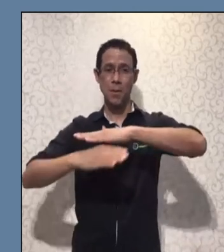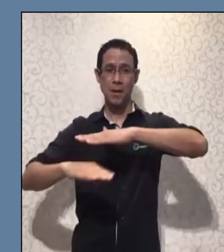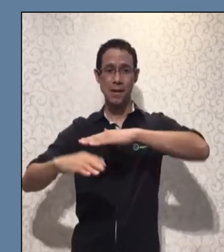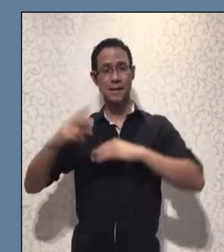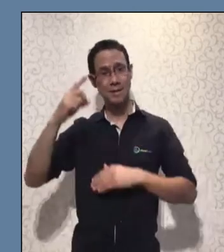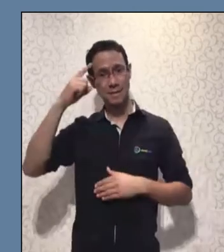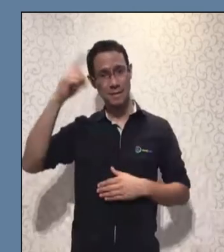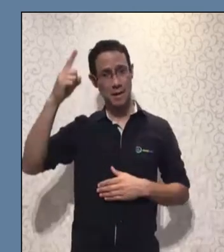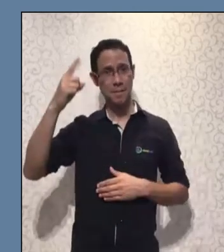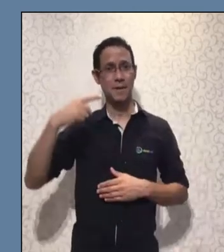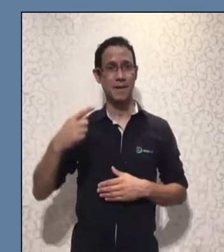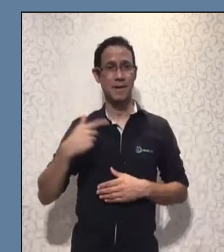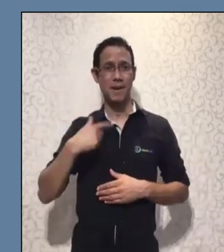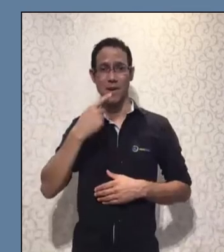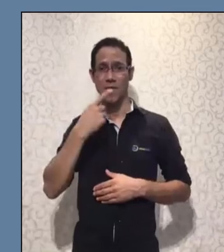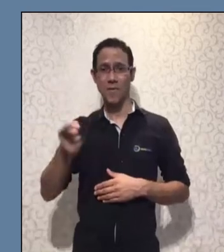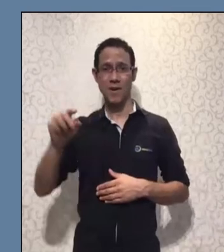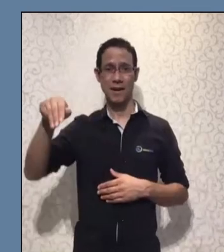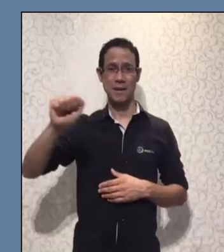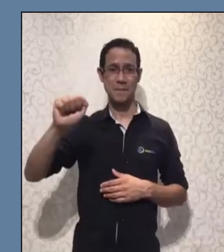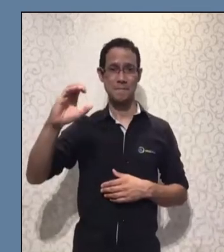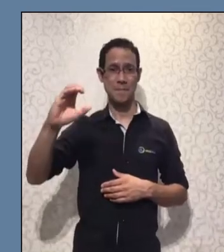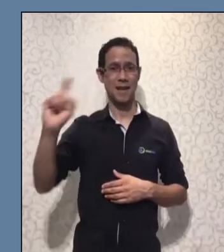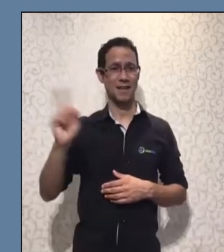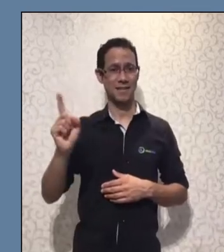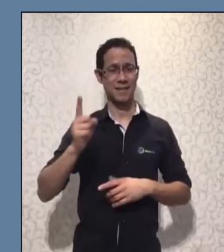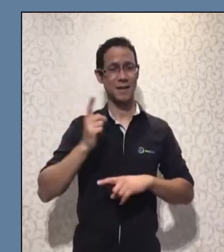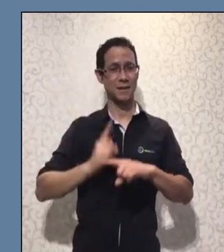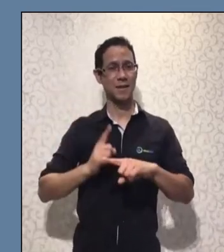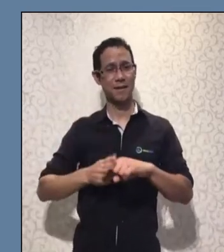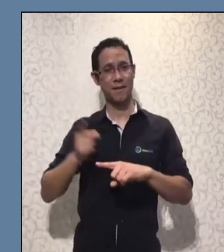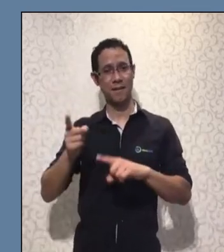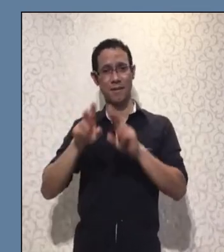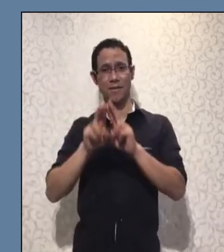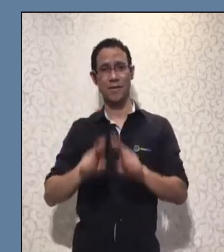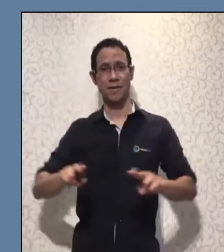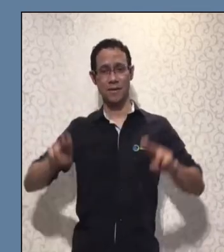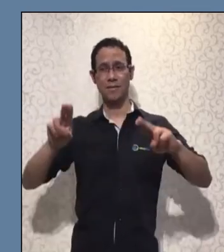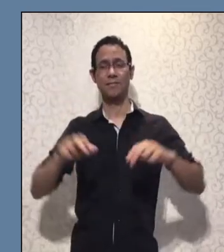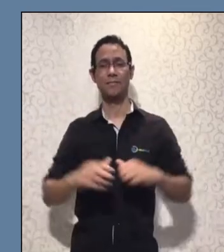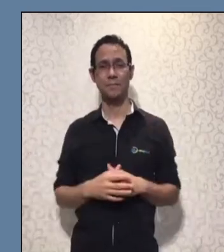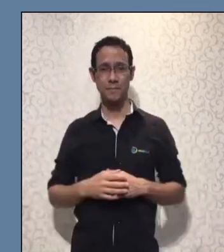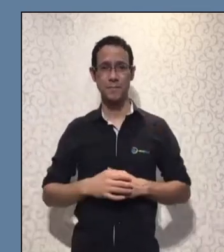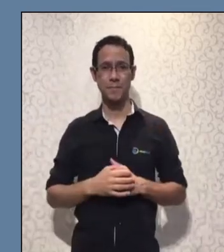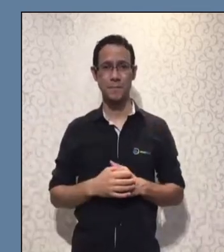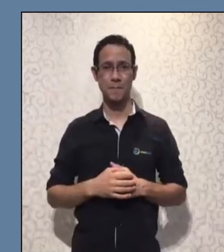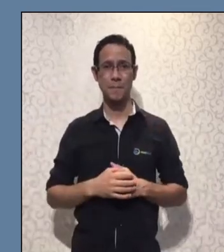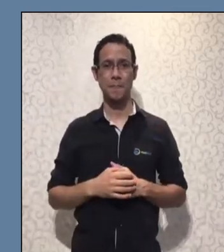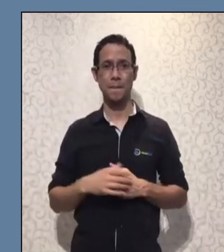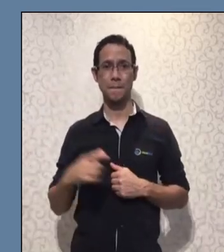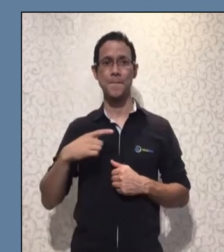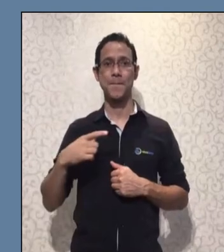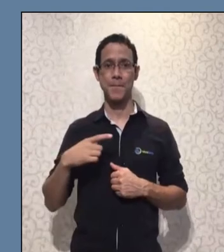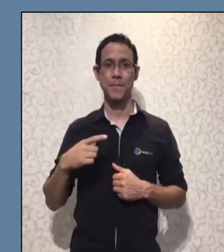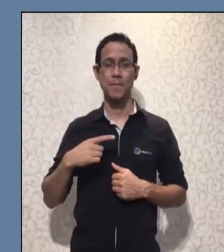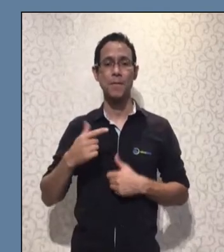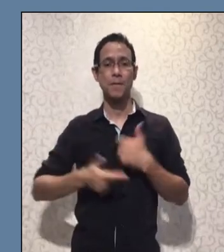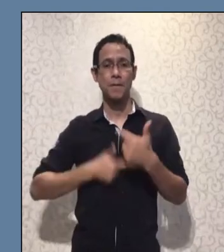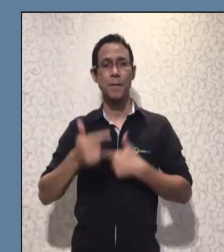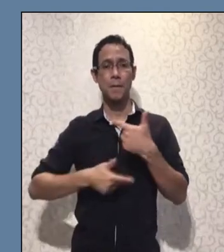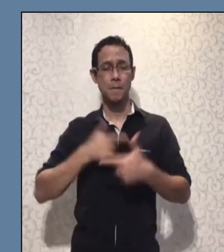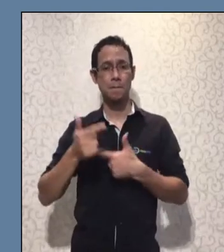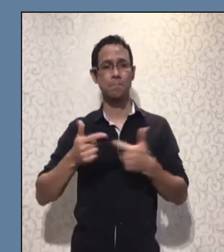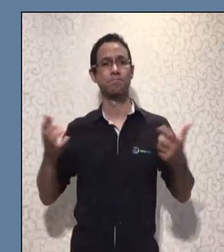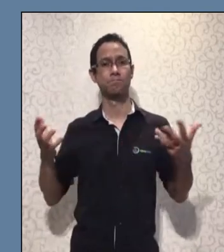que eu nem falo do MAC, porque o MAC é um museu universitário, então ele está aberto para formação, aliás, com um trabalho incrível